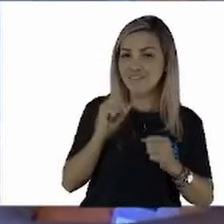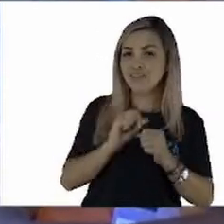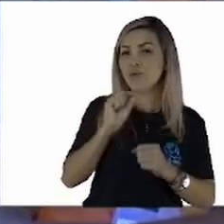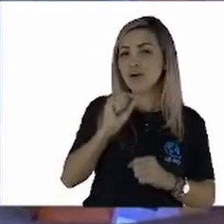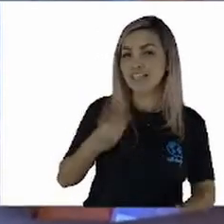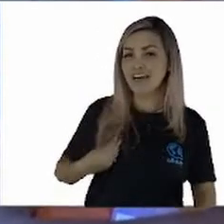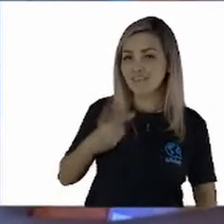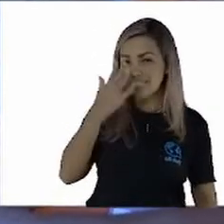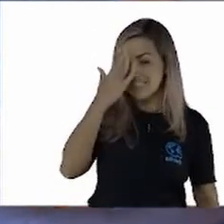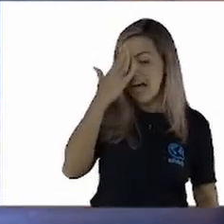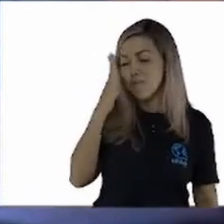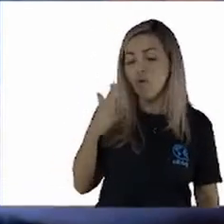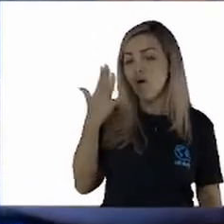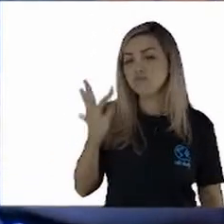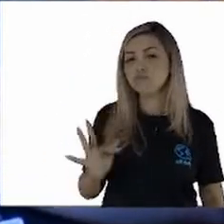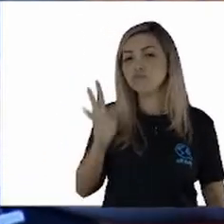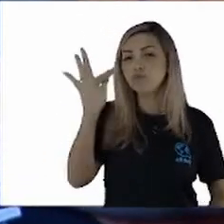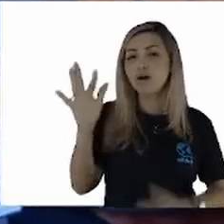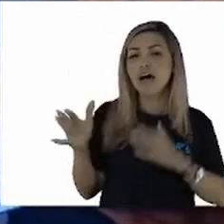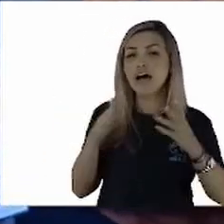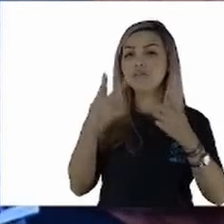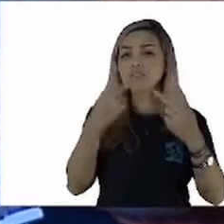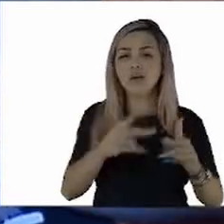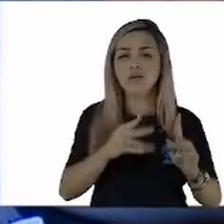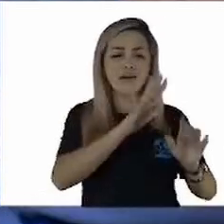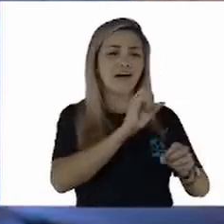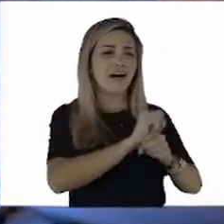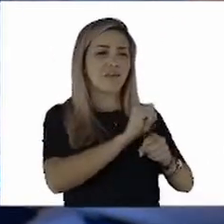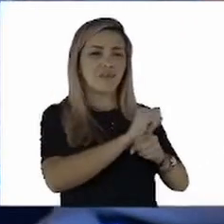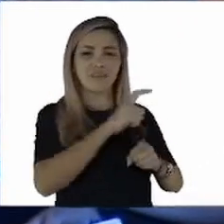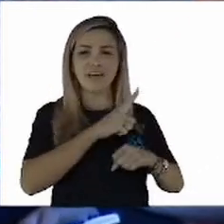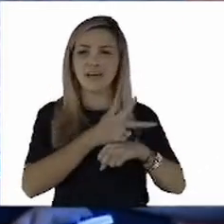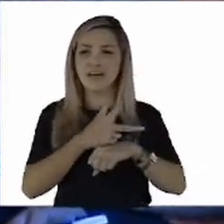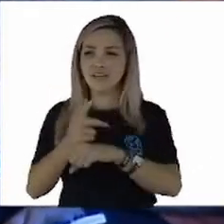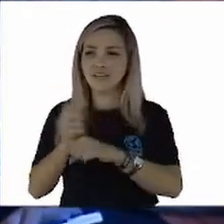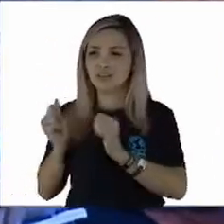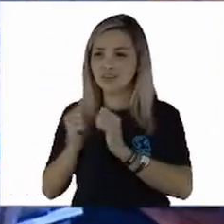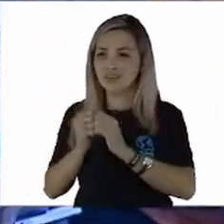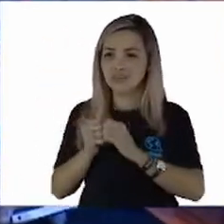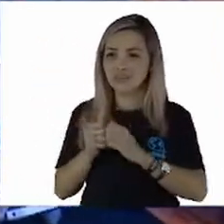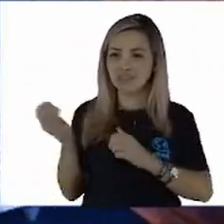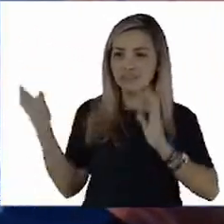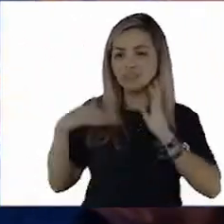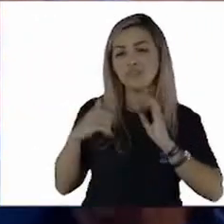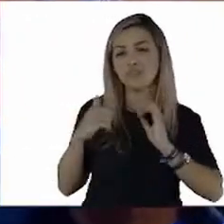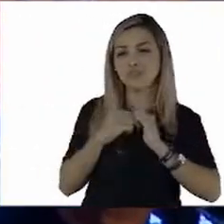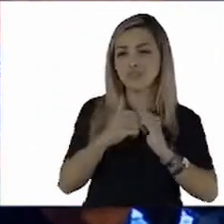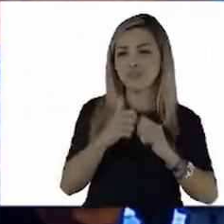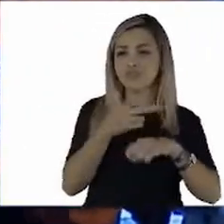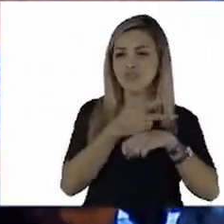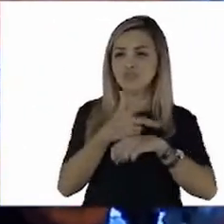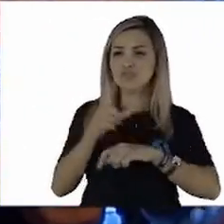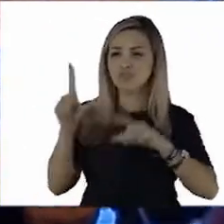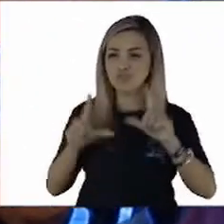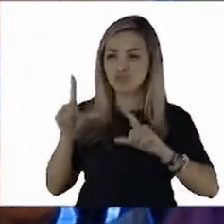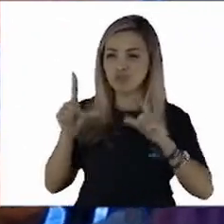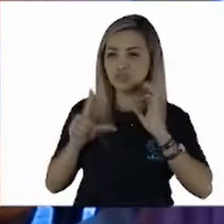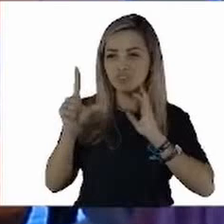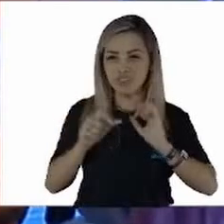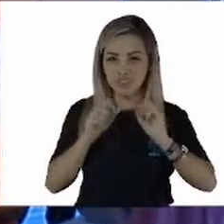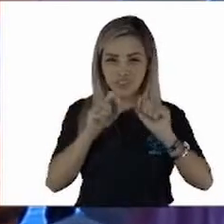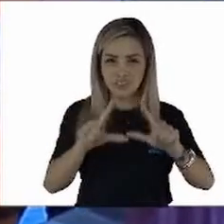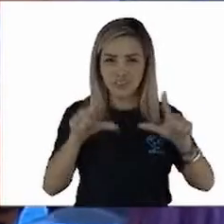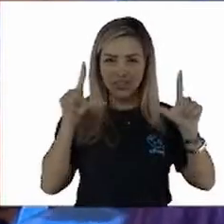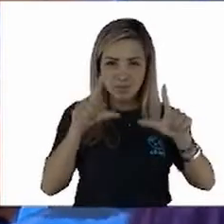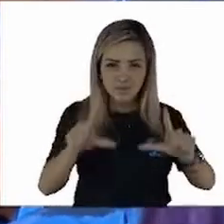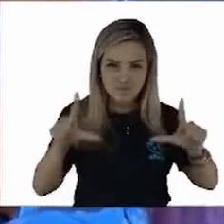da vida? Já sabe qual é o ramo que você quer ir? Peraí, tem um câmera me acompanhando. Você vai me acompanhar na mão? Vem, tá agora igual o programa de TV. Tu vem mesmo, tu dá um close